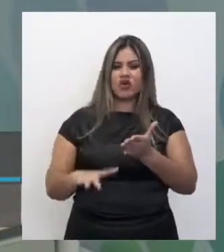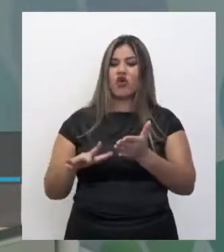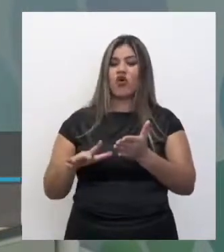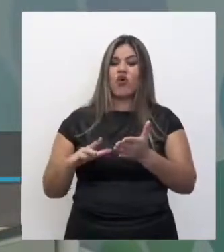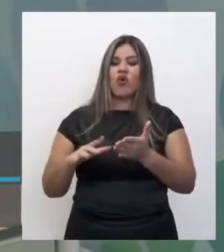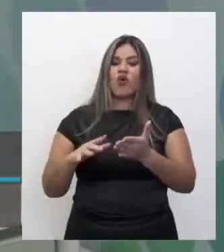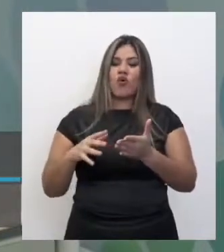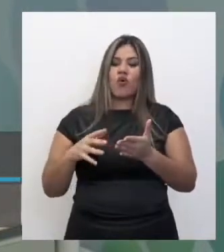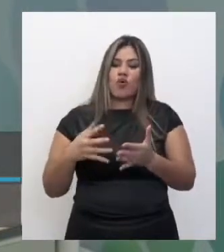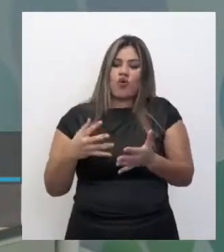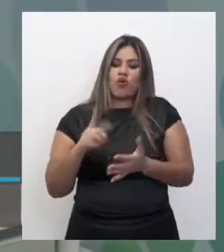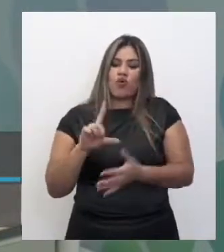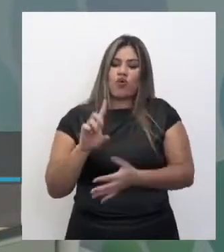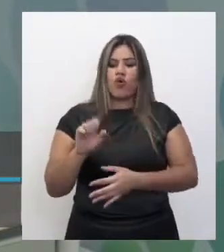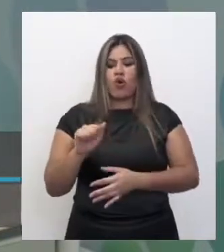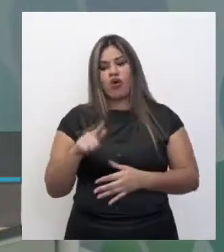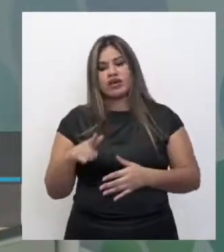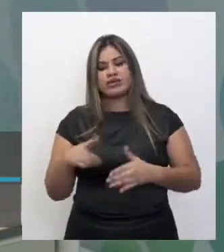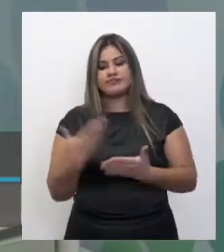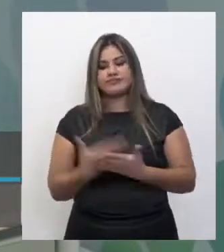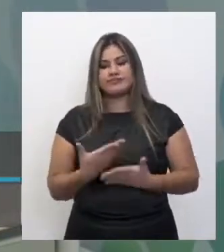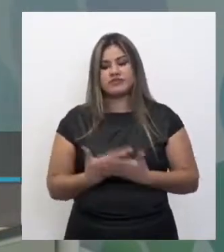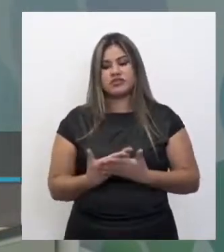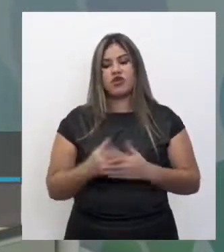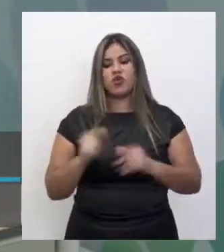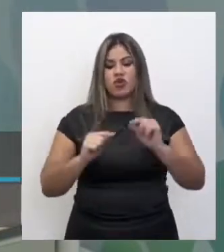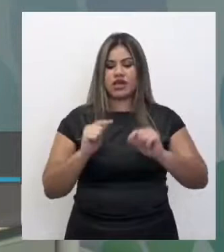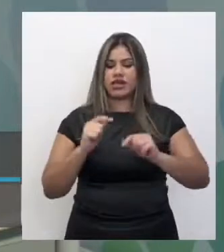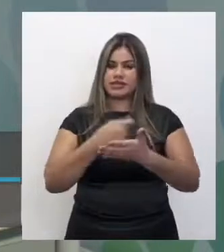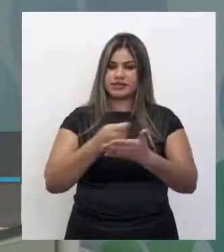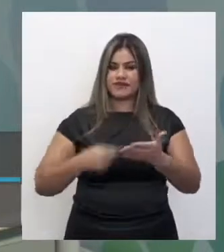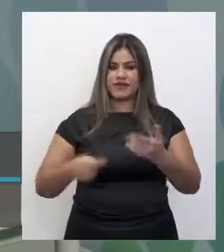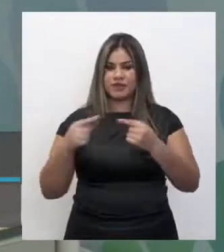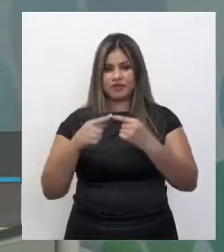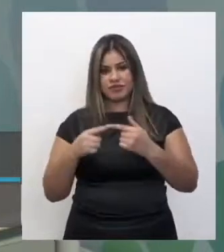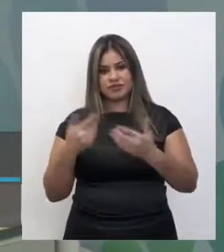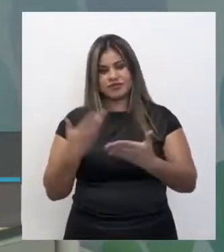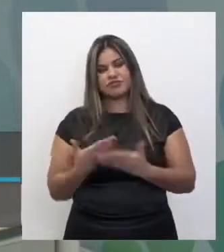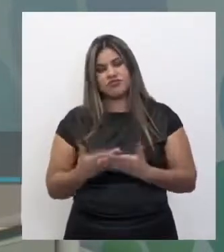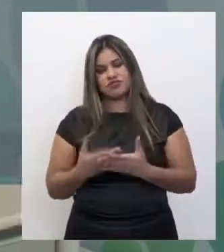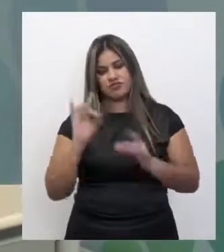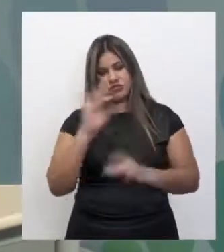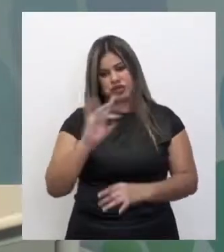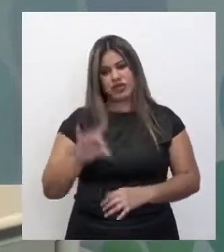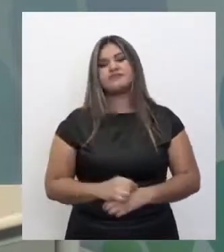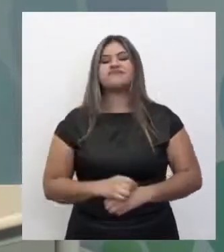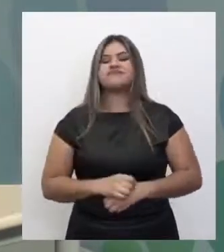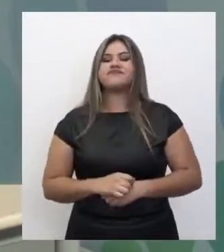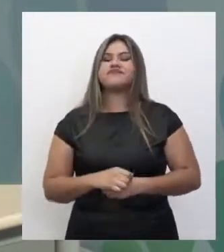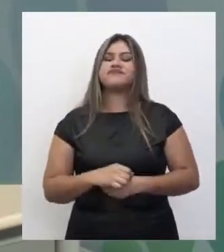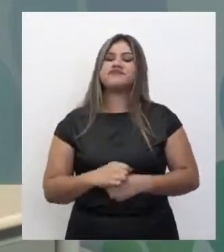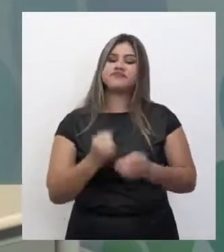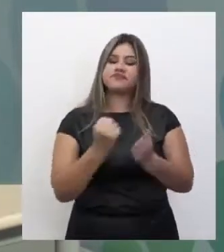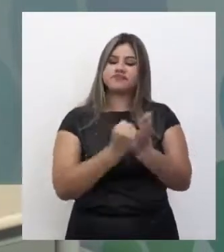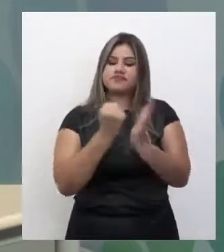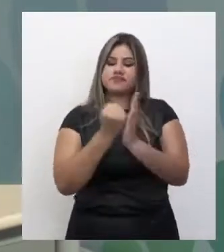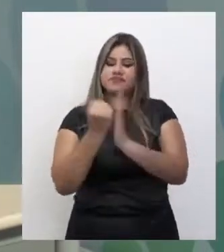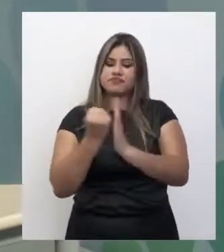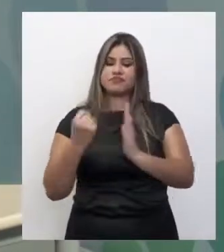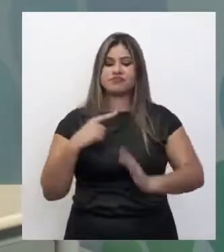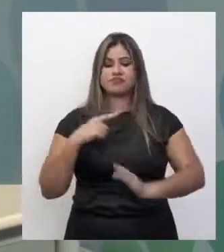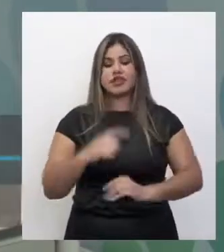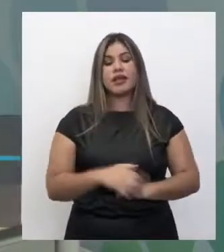das aulas. O que é o log das aulas? Você escrever um pouquinho sobre o que aconteceu em cada aula. Isso é um log, né? É o registro de tudo aquilo.